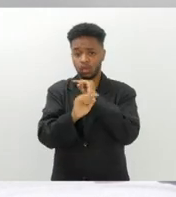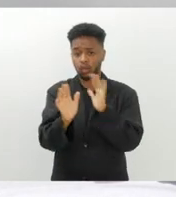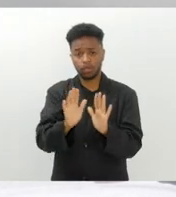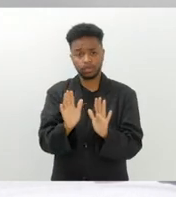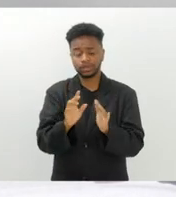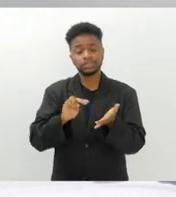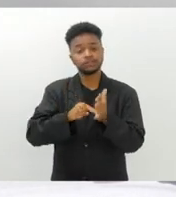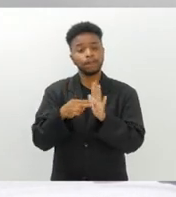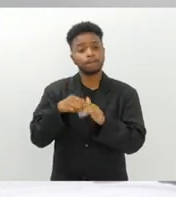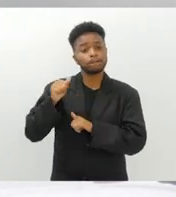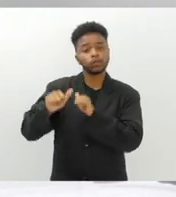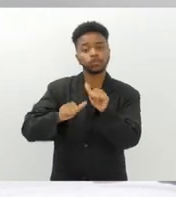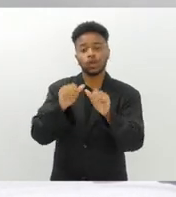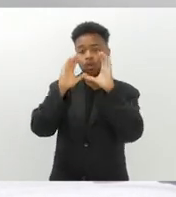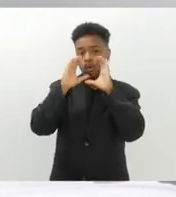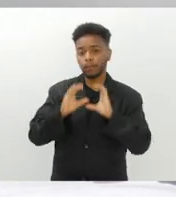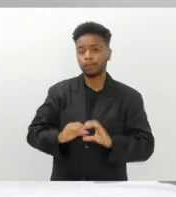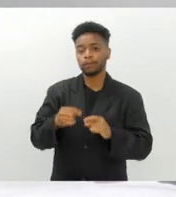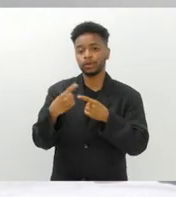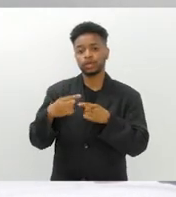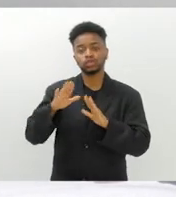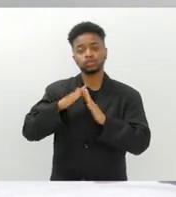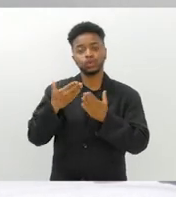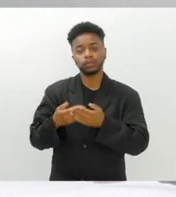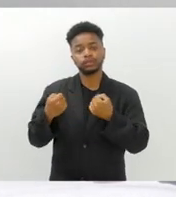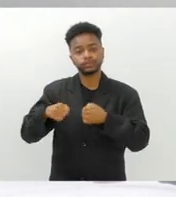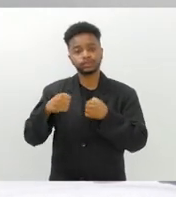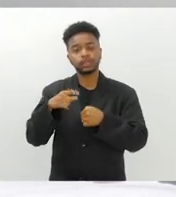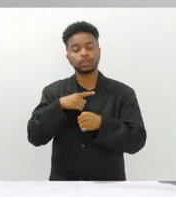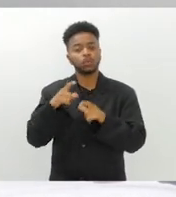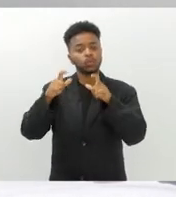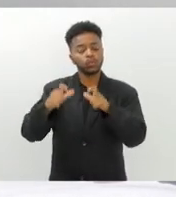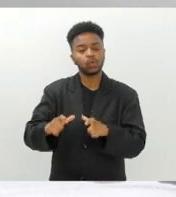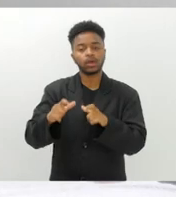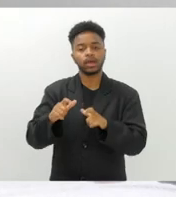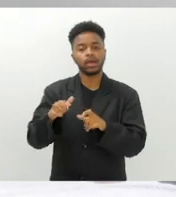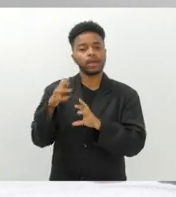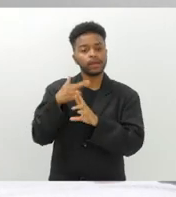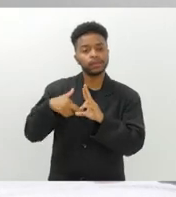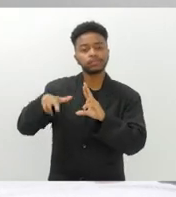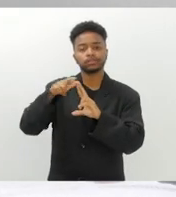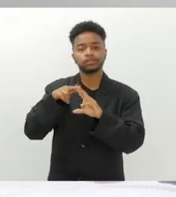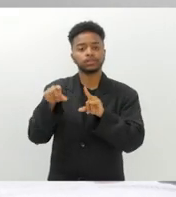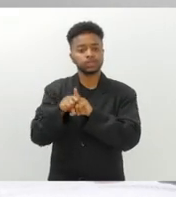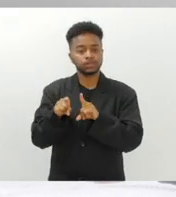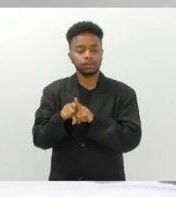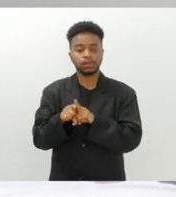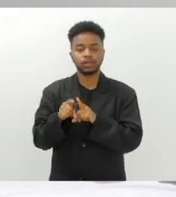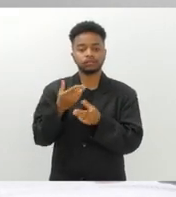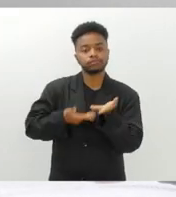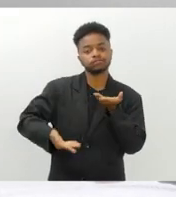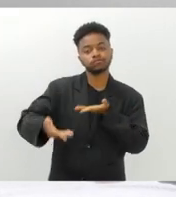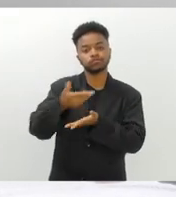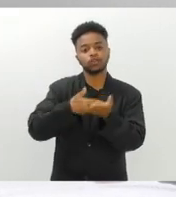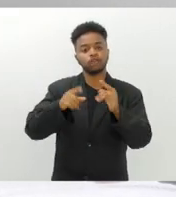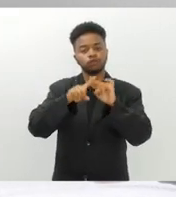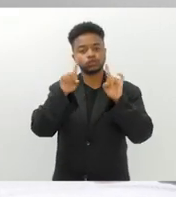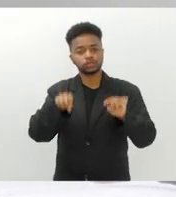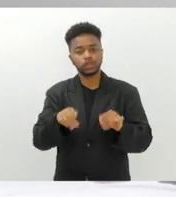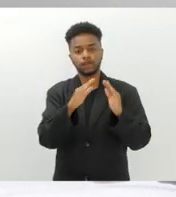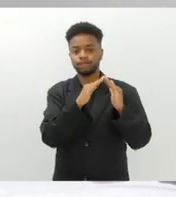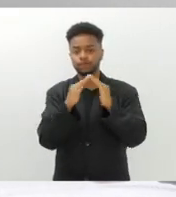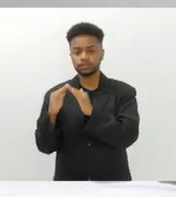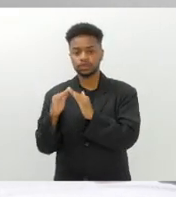mudança de comportamento. A escola tem que ser um centro de reciclagem, um centro de consciência, envolver os funcionários, a vizinhança,